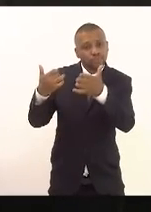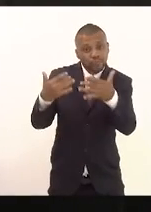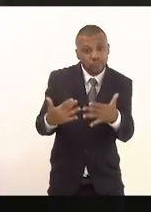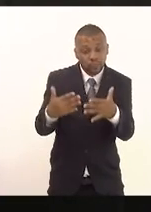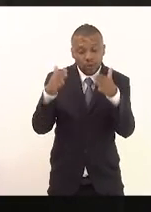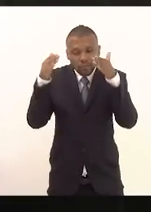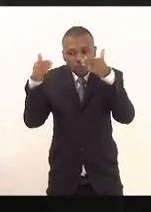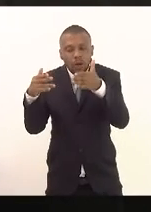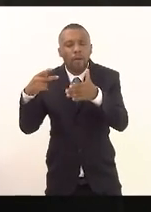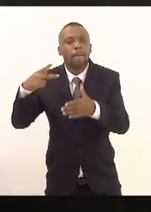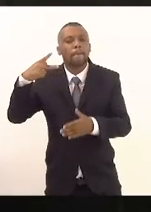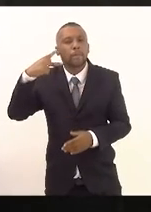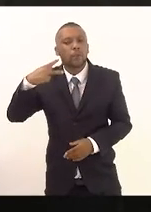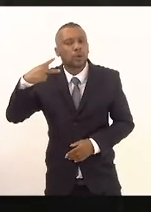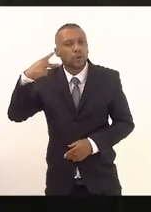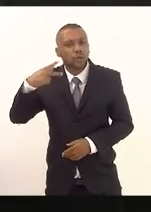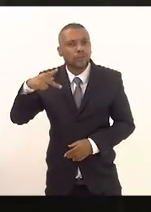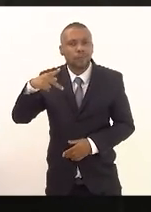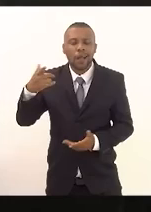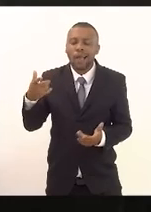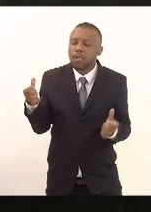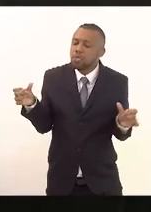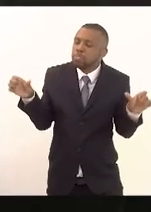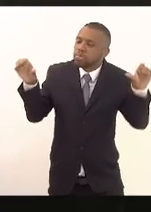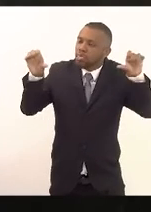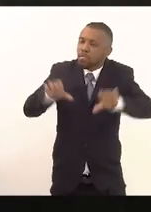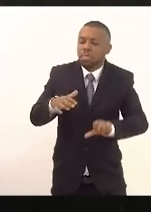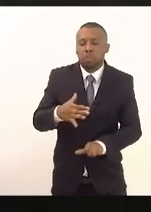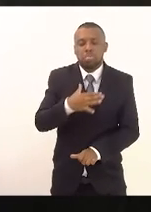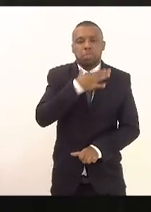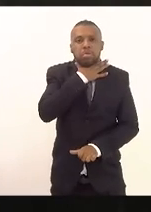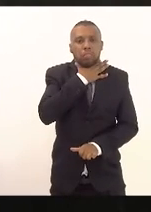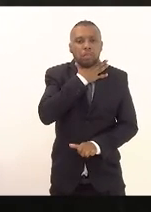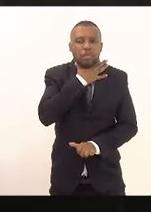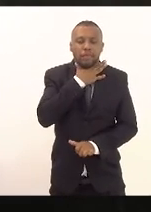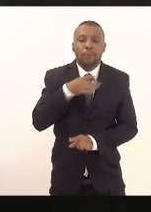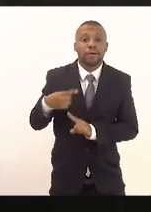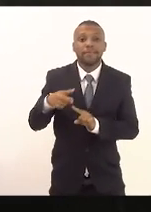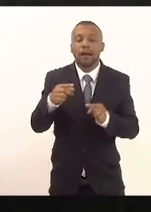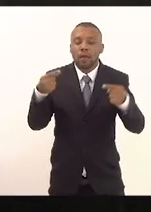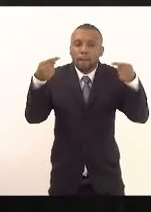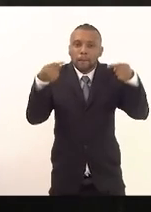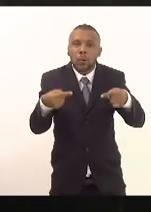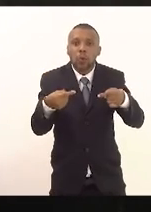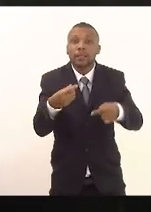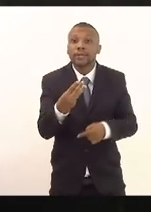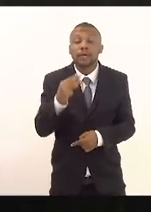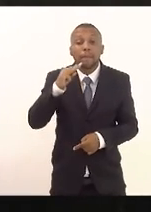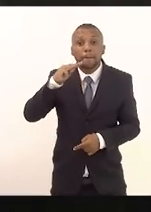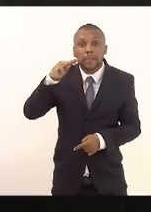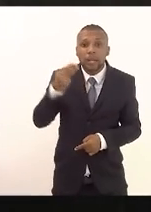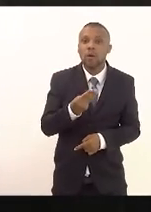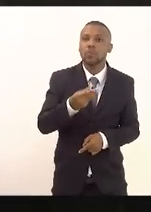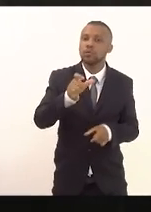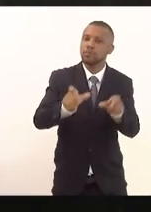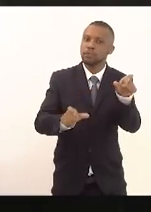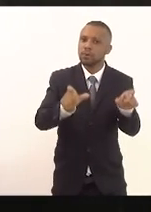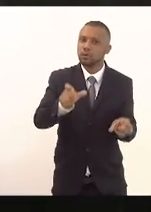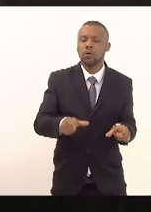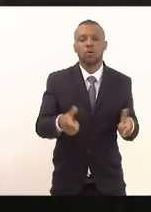vista político não é uma tragédia porque vai confrontar 3 milhões de pessoas